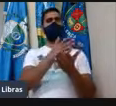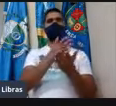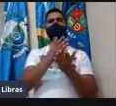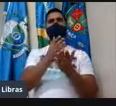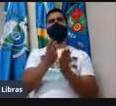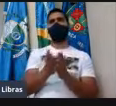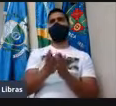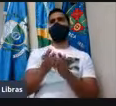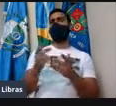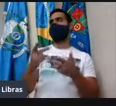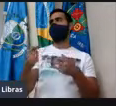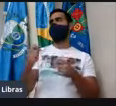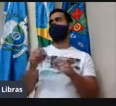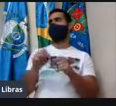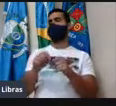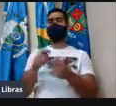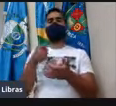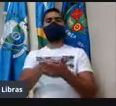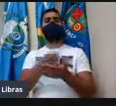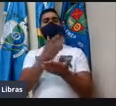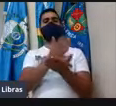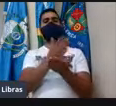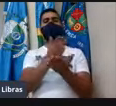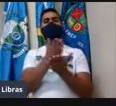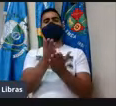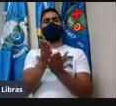uma divisões, um parcelamento. Isso. Então,